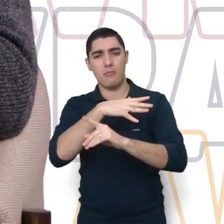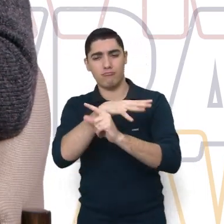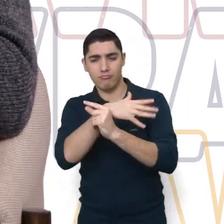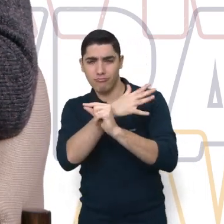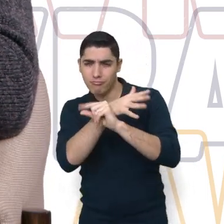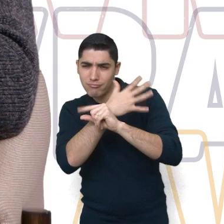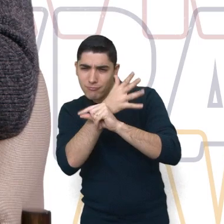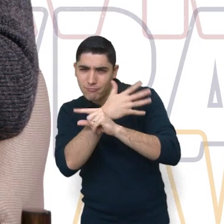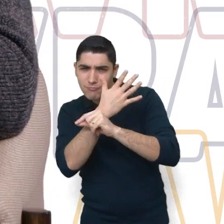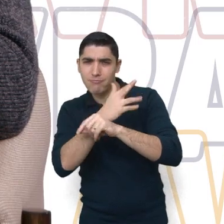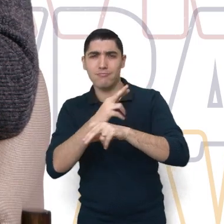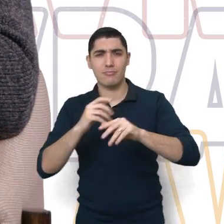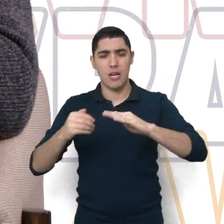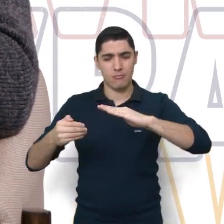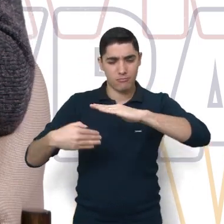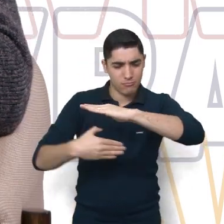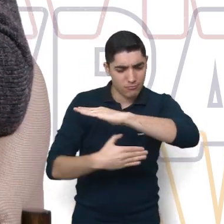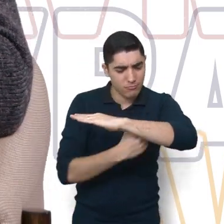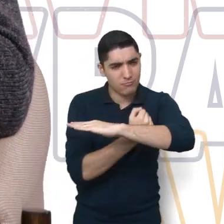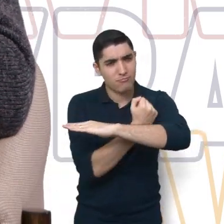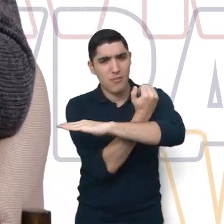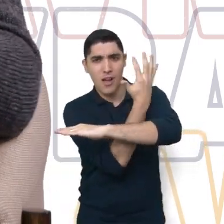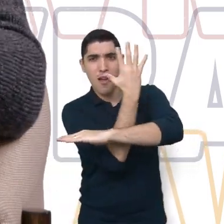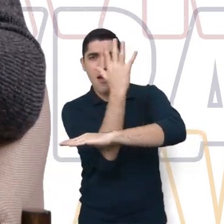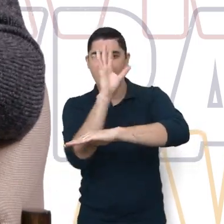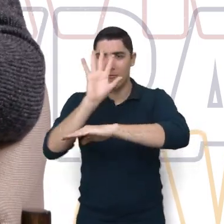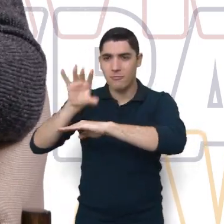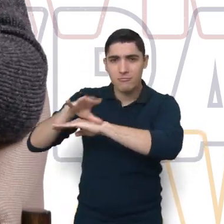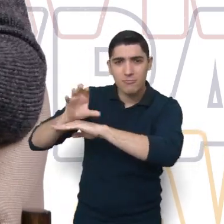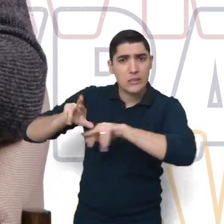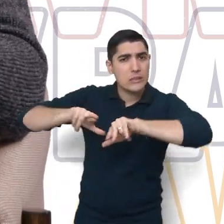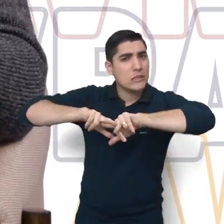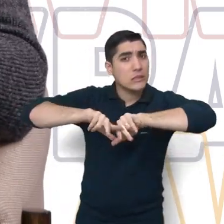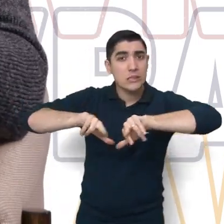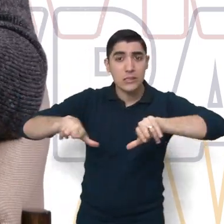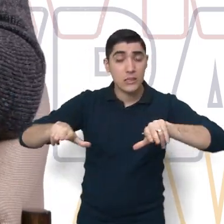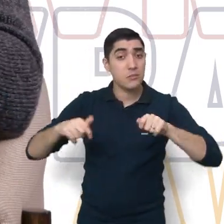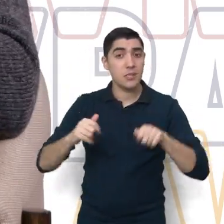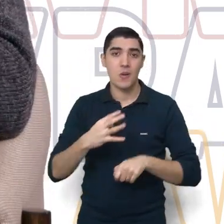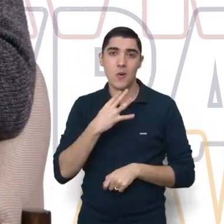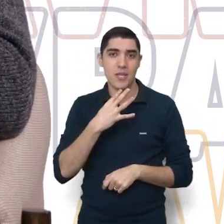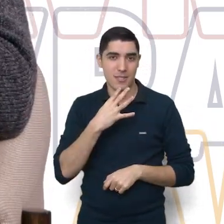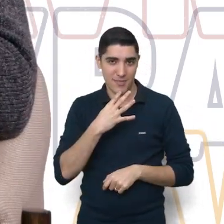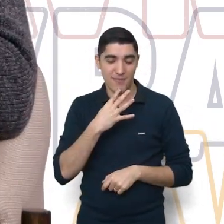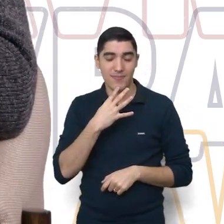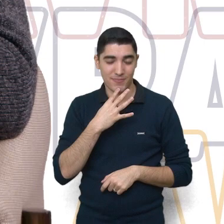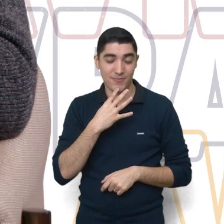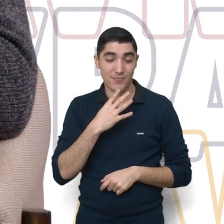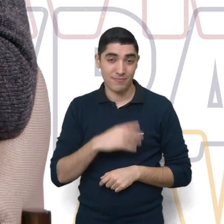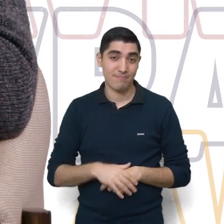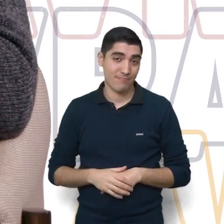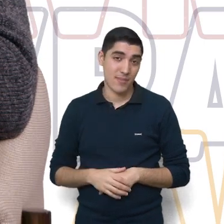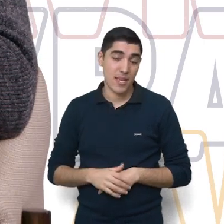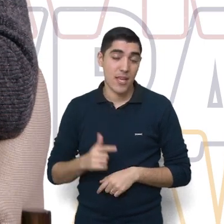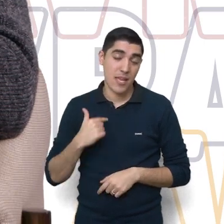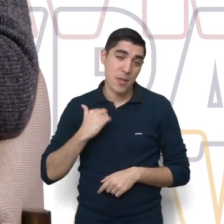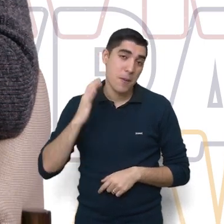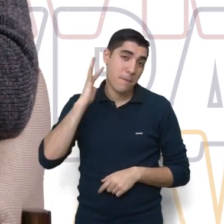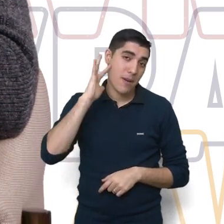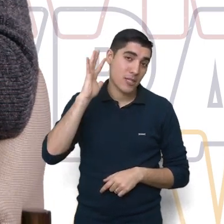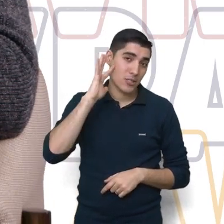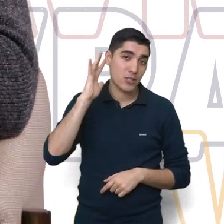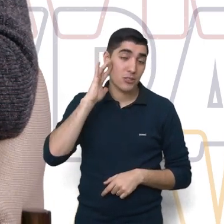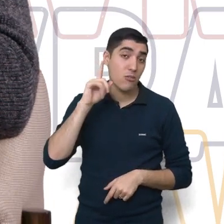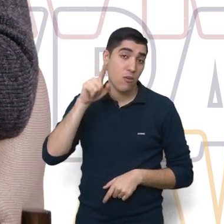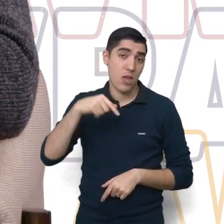a água o ar que nós vemos que fazem parte do nosso dia a dia a gente tem que olhar para isso daí eu penso